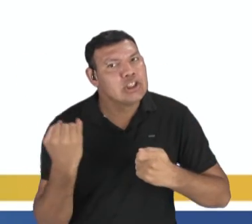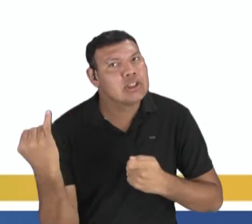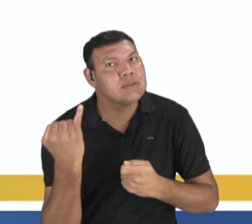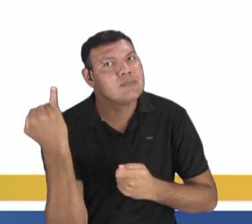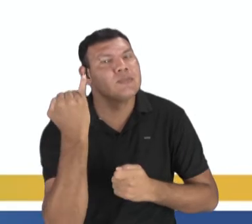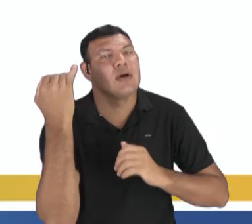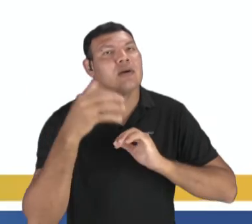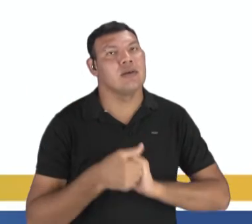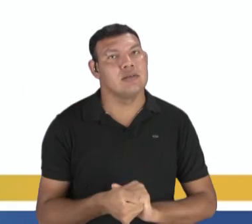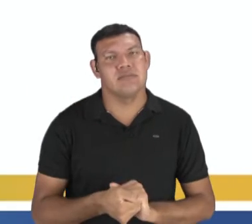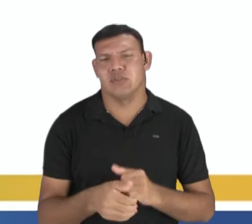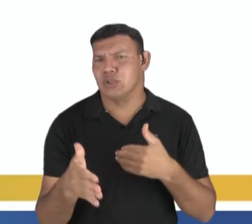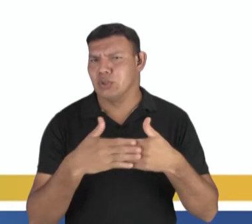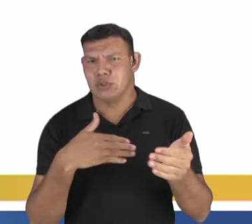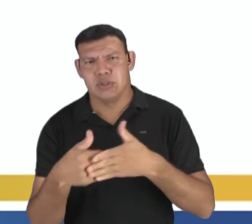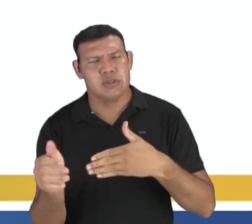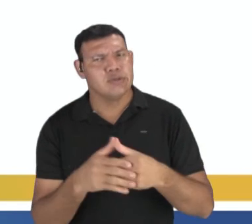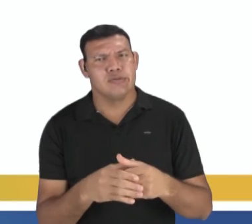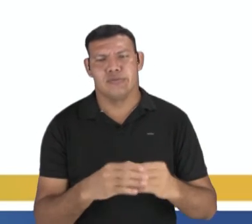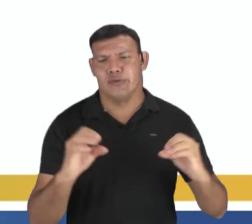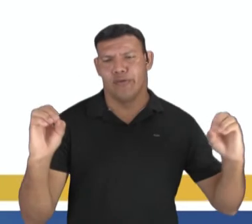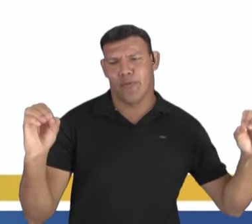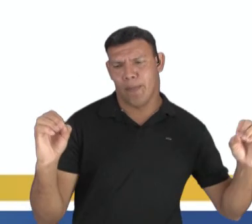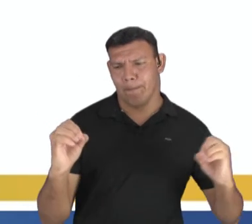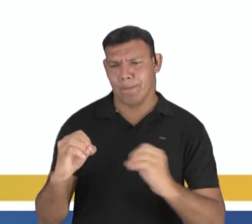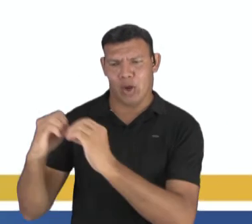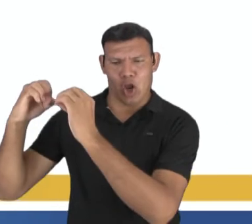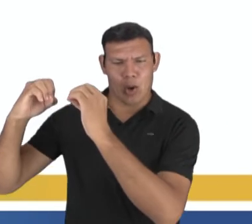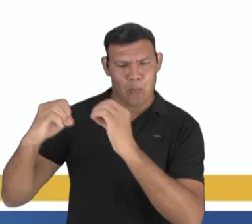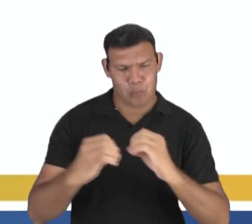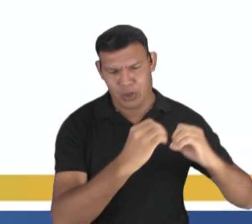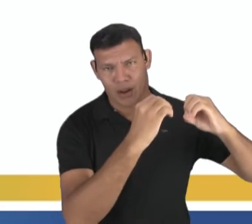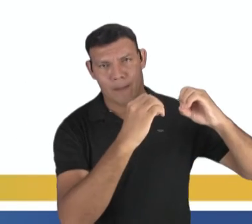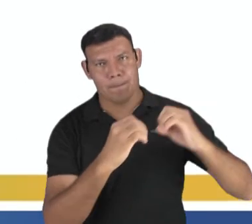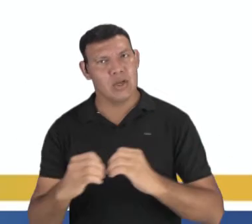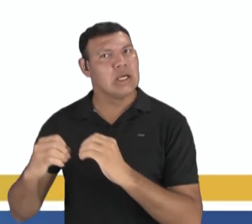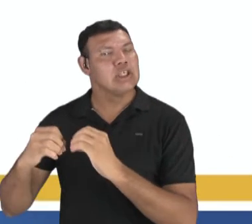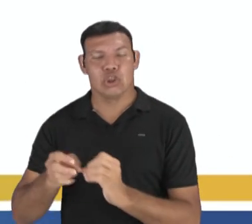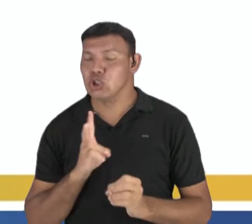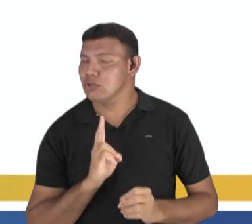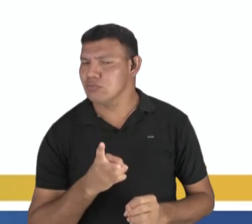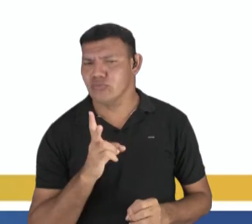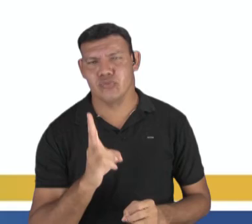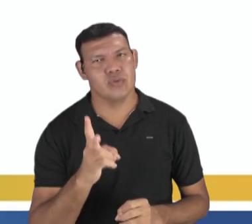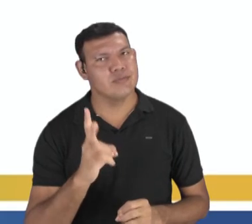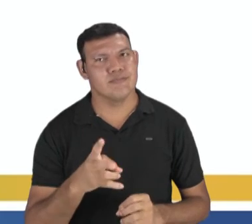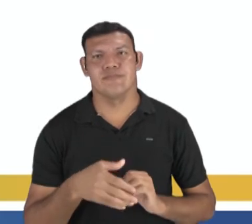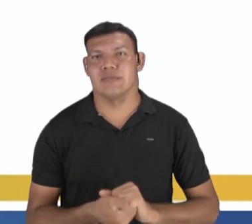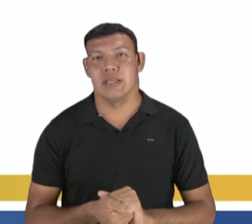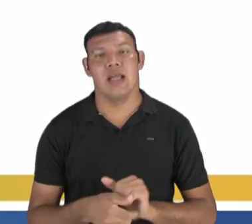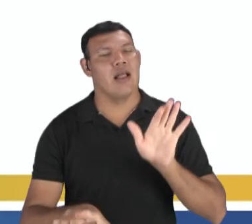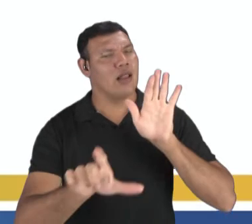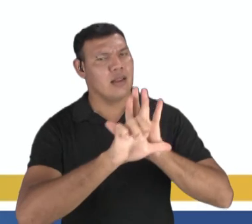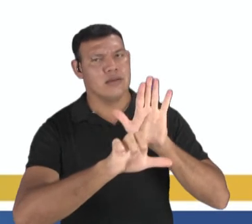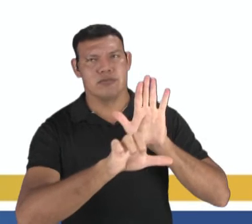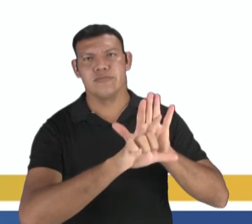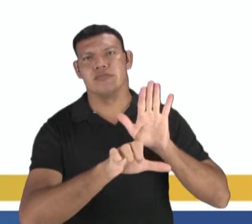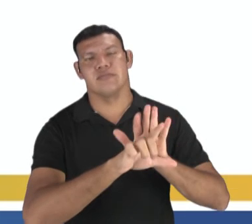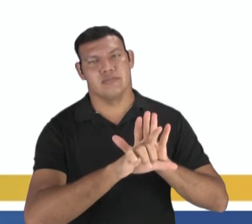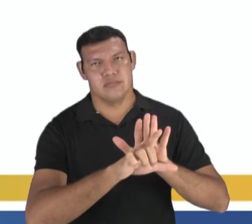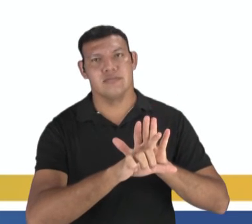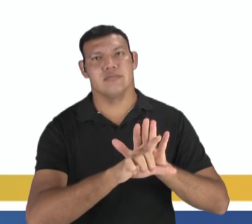em qualquer tipo de colisão, a quantidade de movimento ela vai se conservar. Tá? Isso é conservação, isso é uma lei